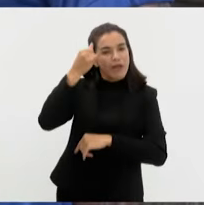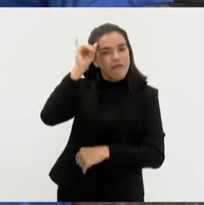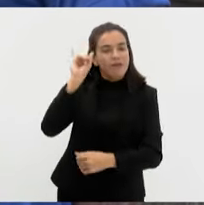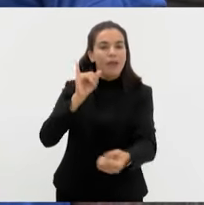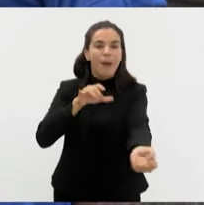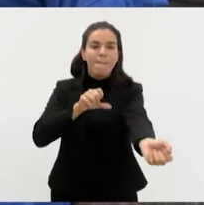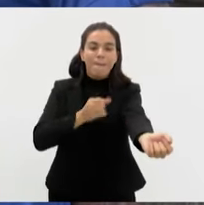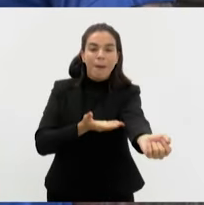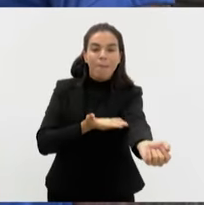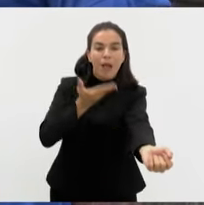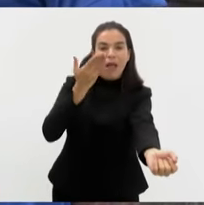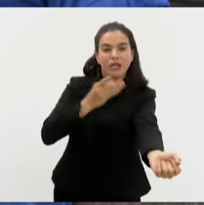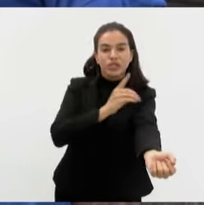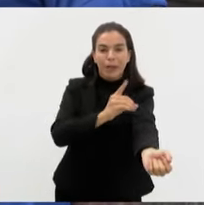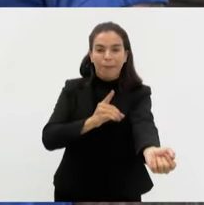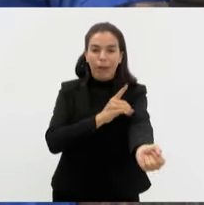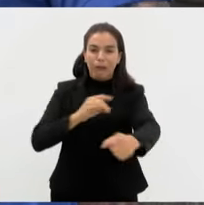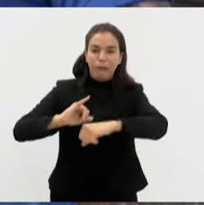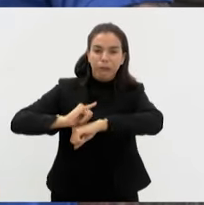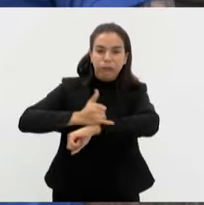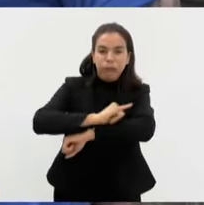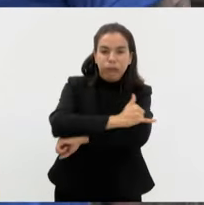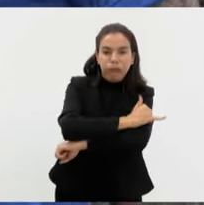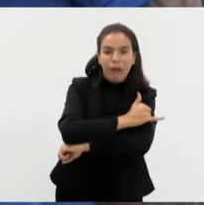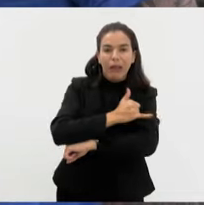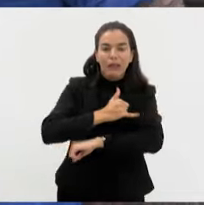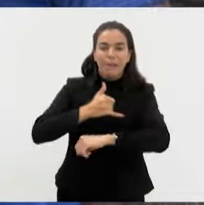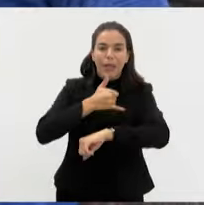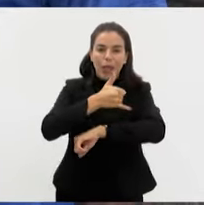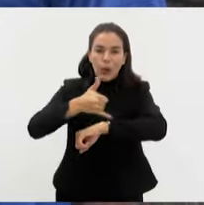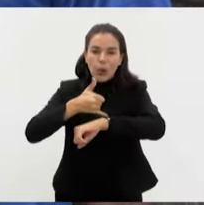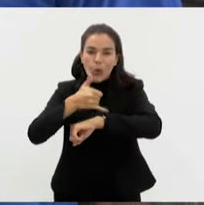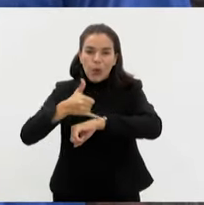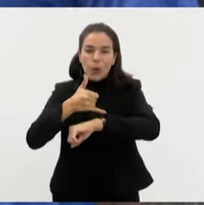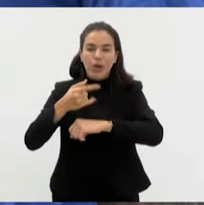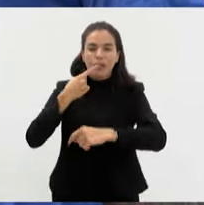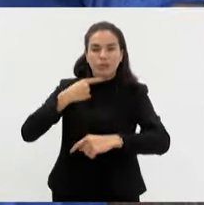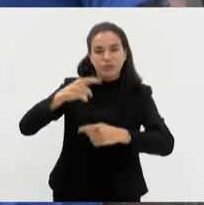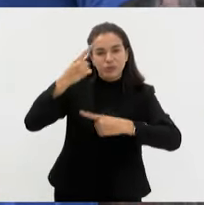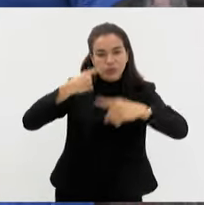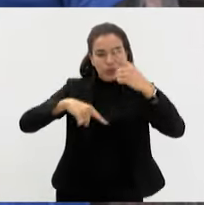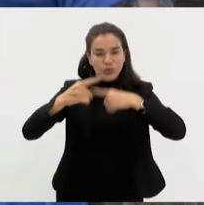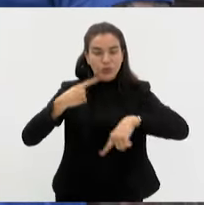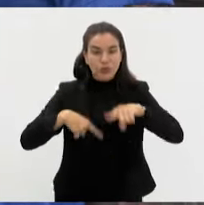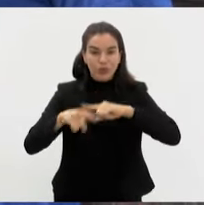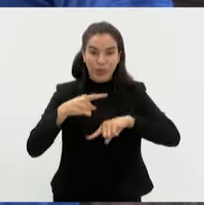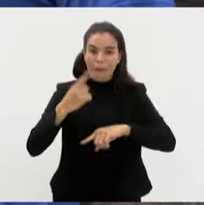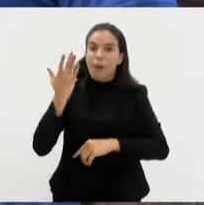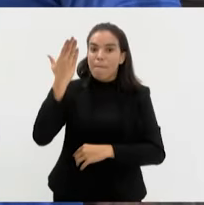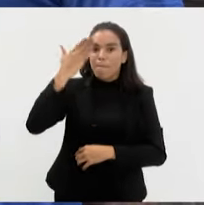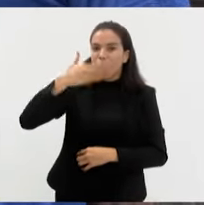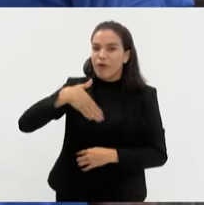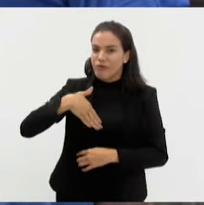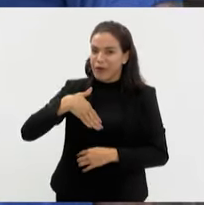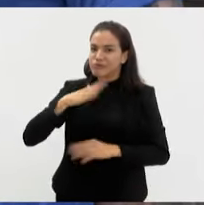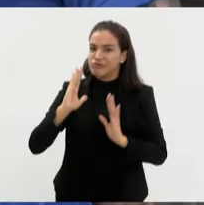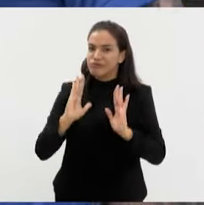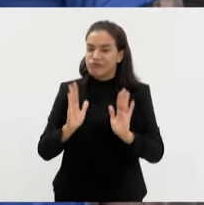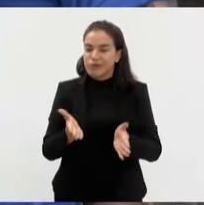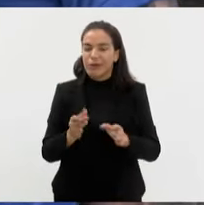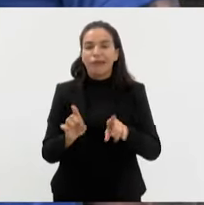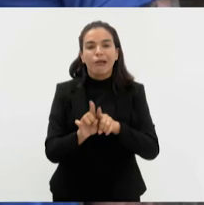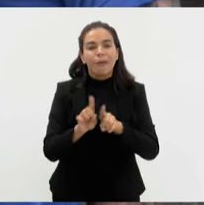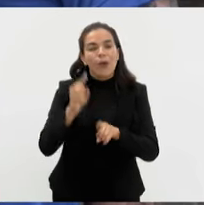hipertensão, diabetes, obesidade, dislipidemia, diversos benefícios aí já mais do que comprovados, né? E a ideia